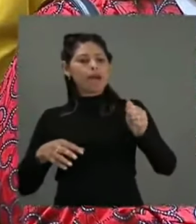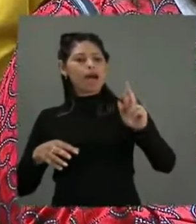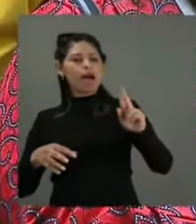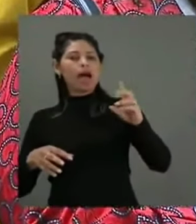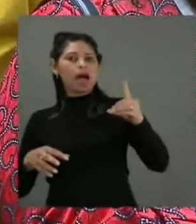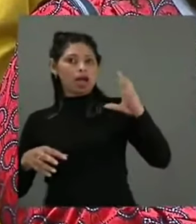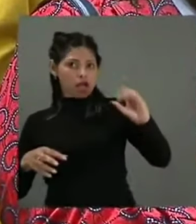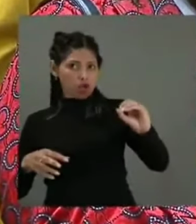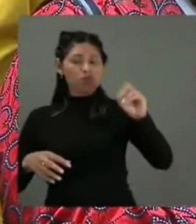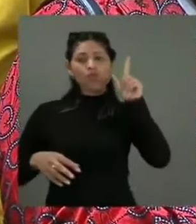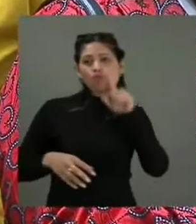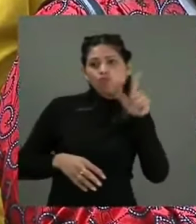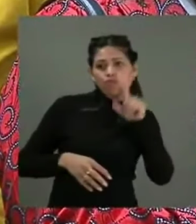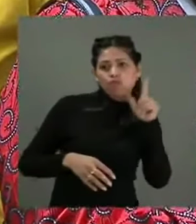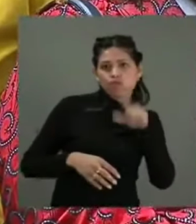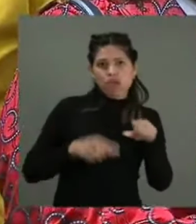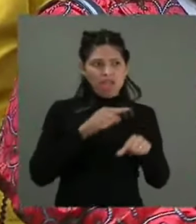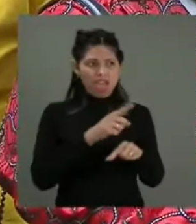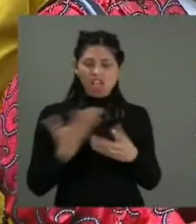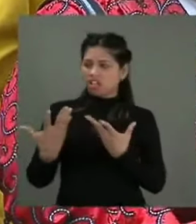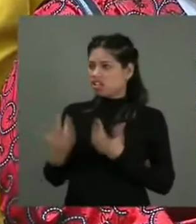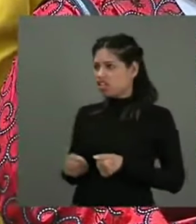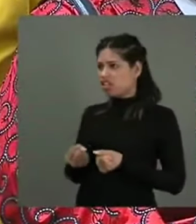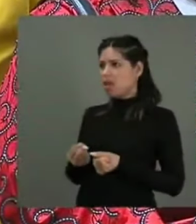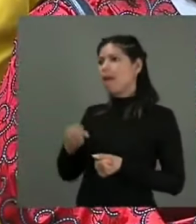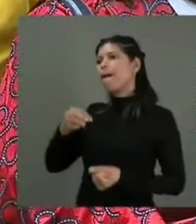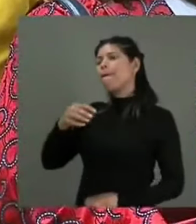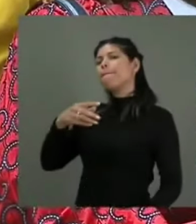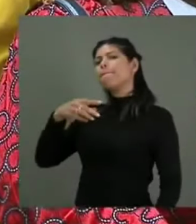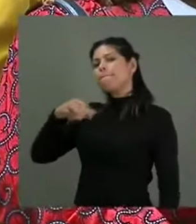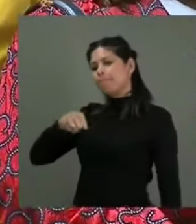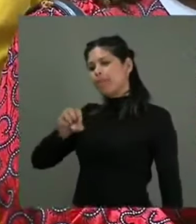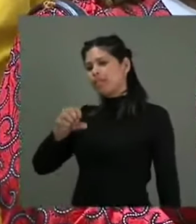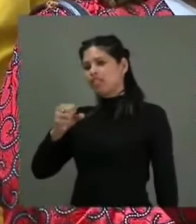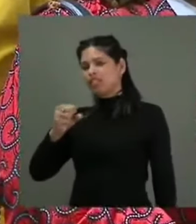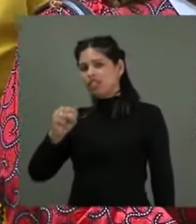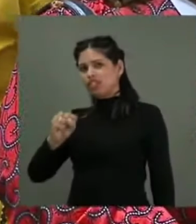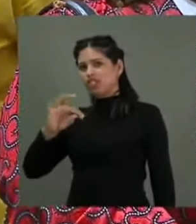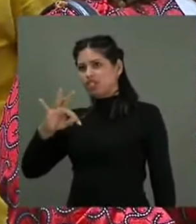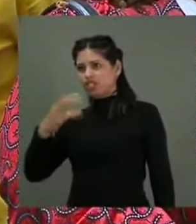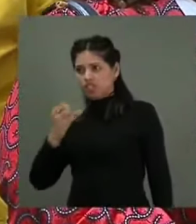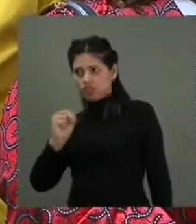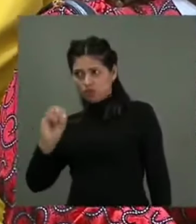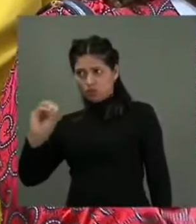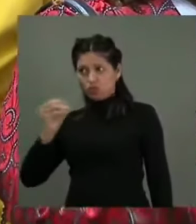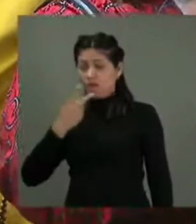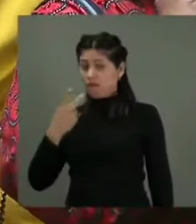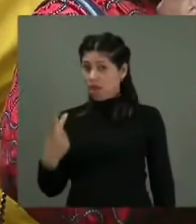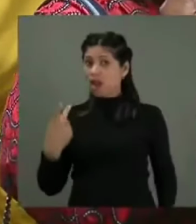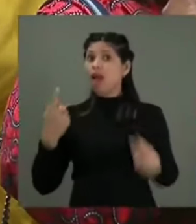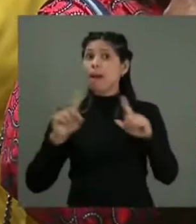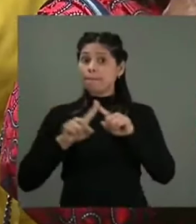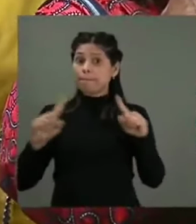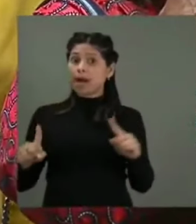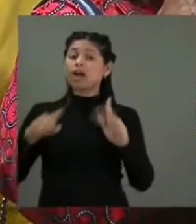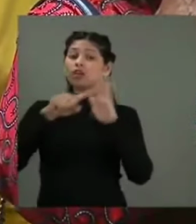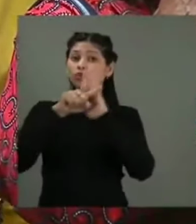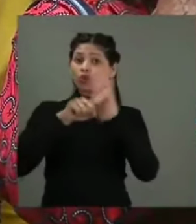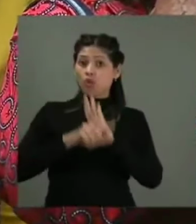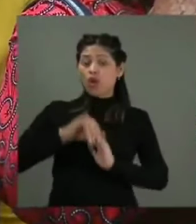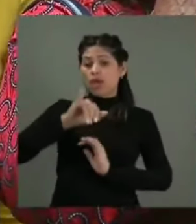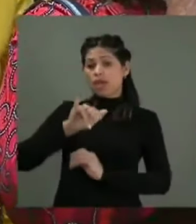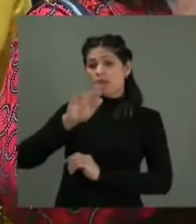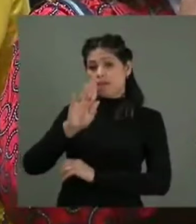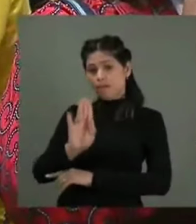Os mestiços não se consideram pardos. Os mestiços consideram mestiço. Mas o IBGE e o governo dizem que mestiço é pardo. Então,